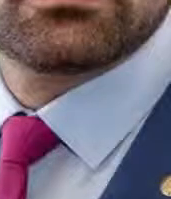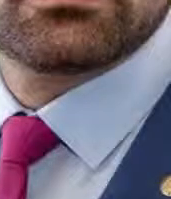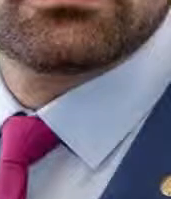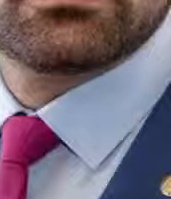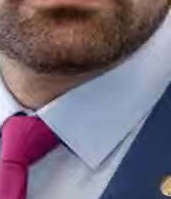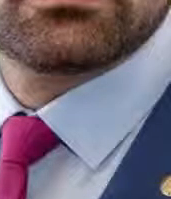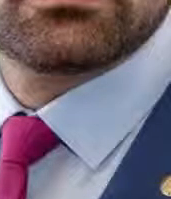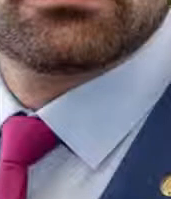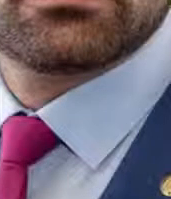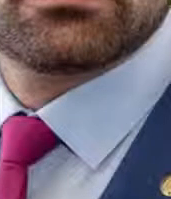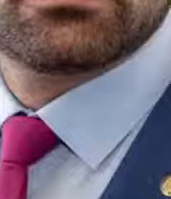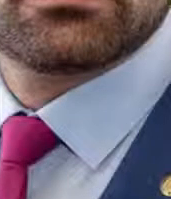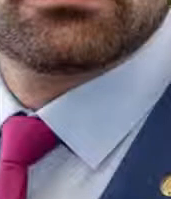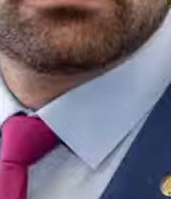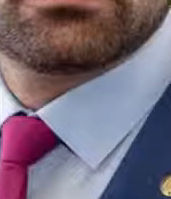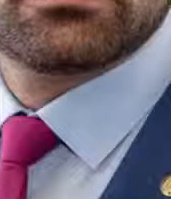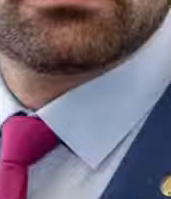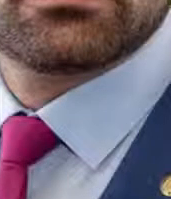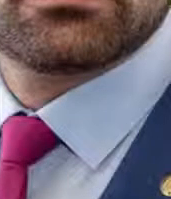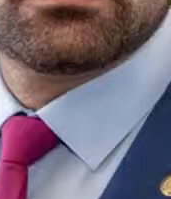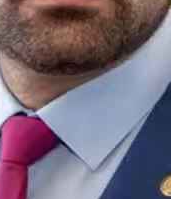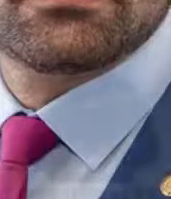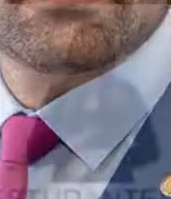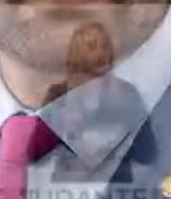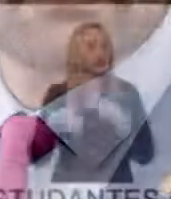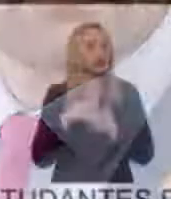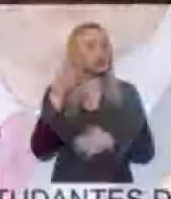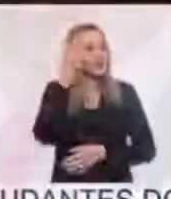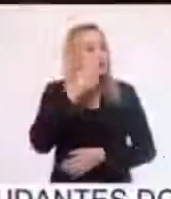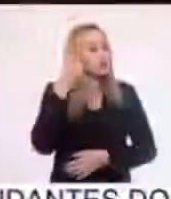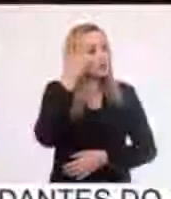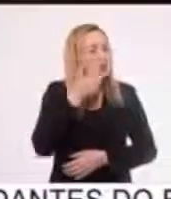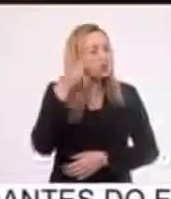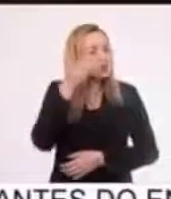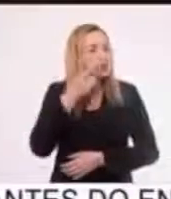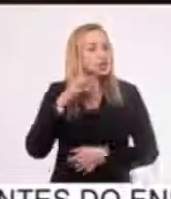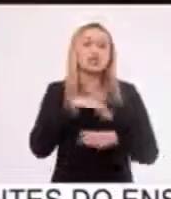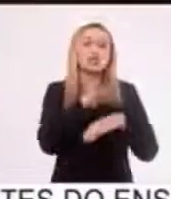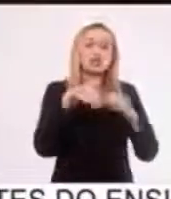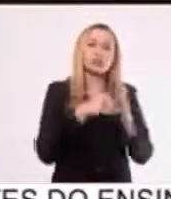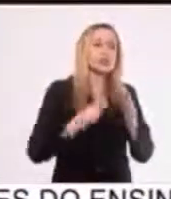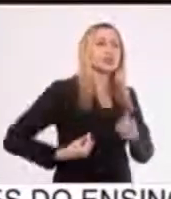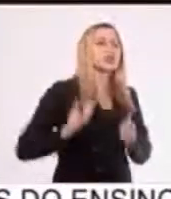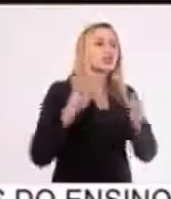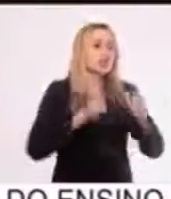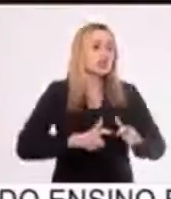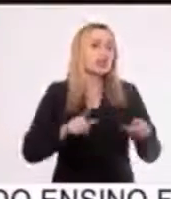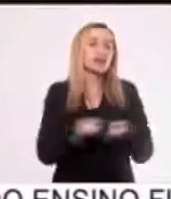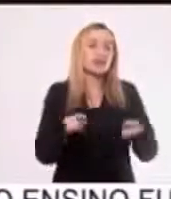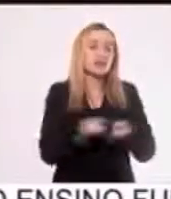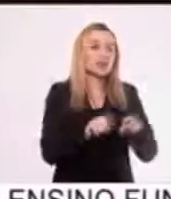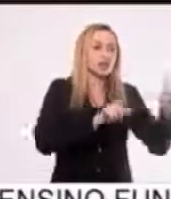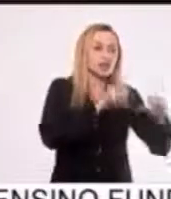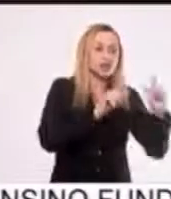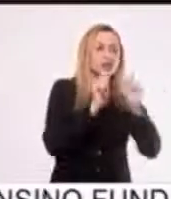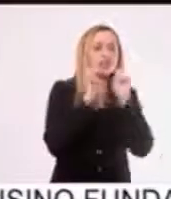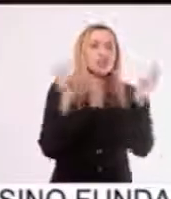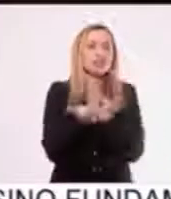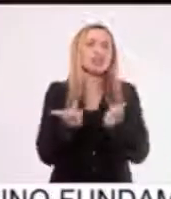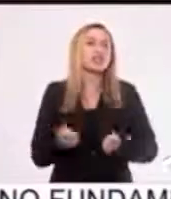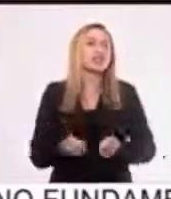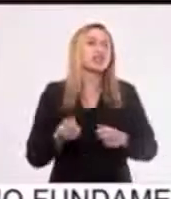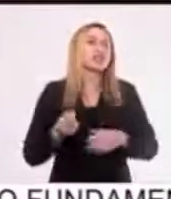Boa tarde, presidente, nobres colegas parlamentares, público presente e quem nos assiste pela TV Alesp.